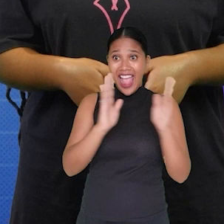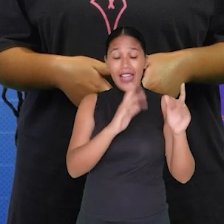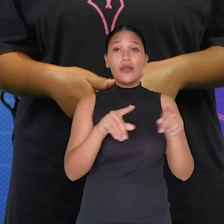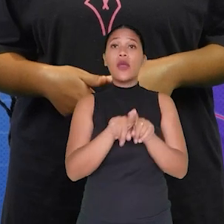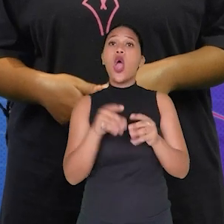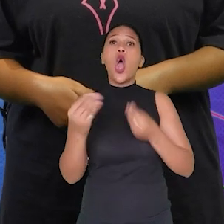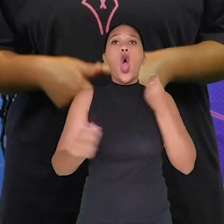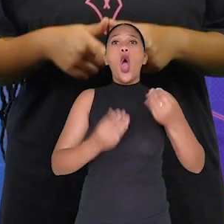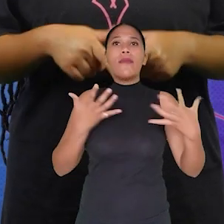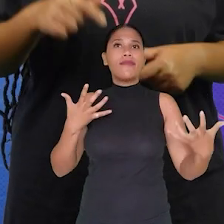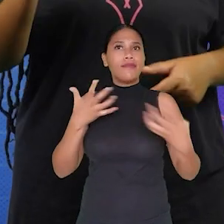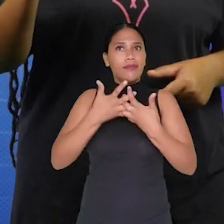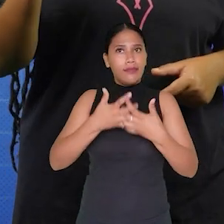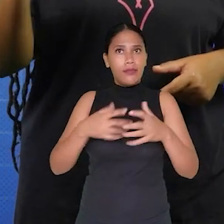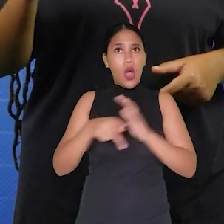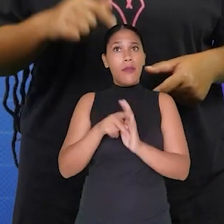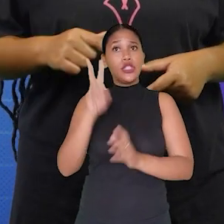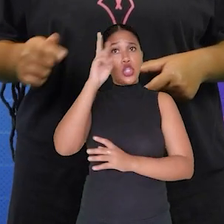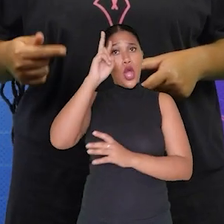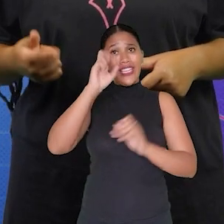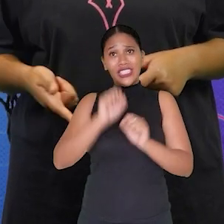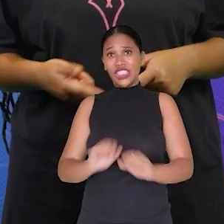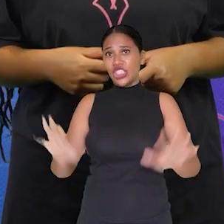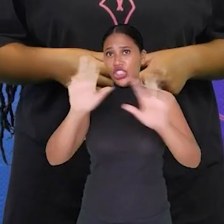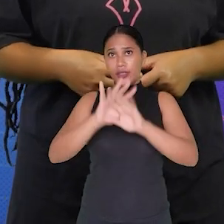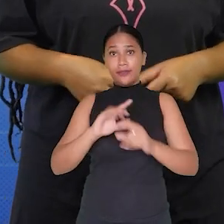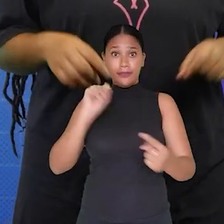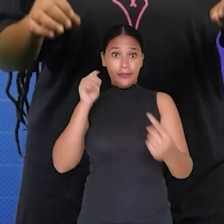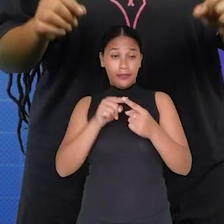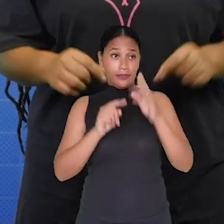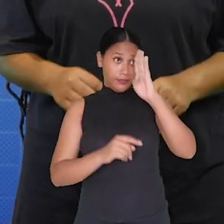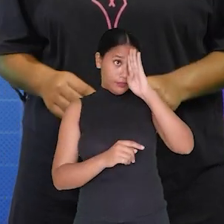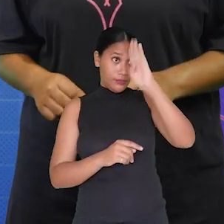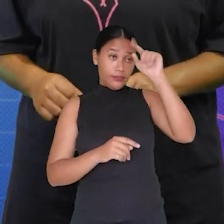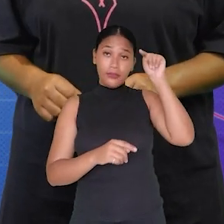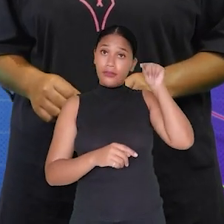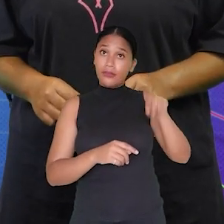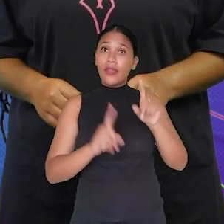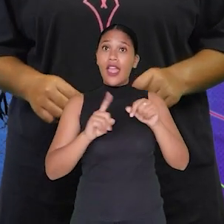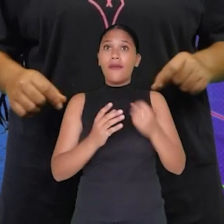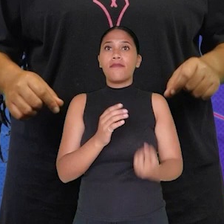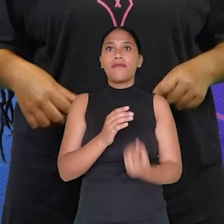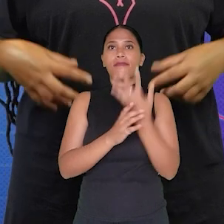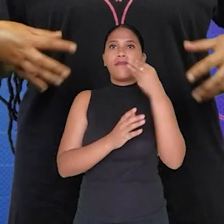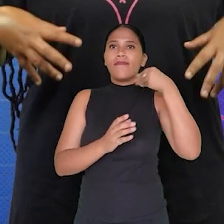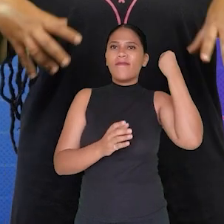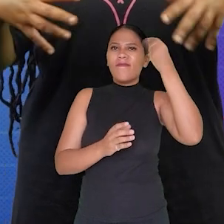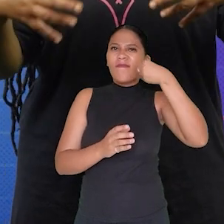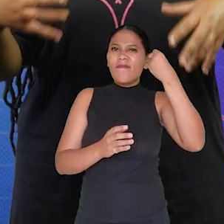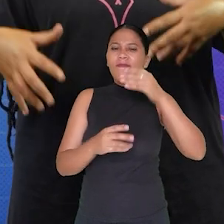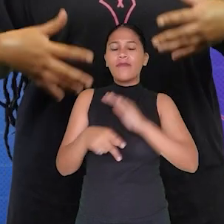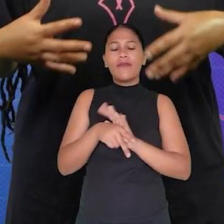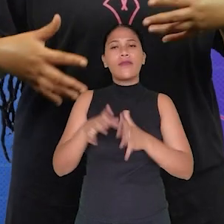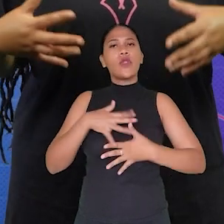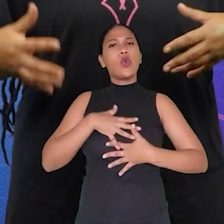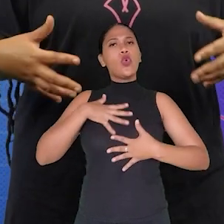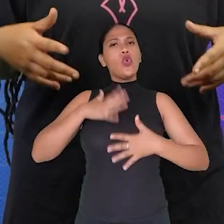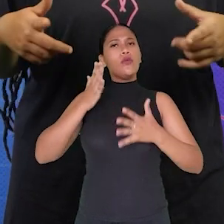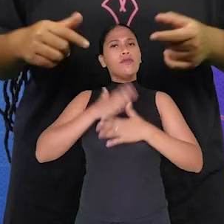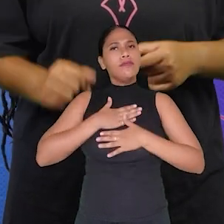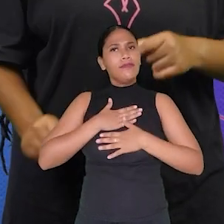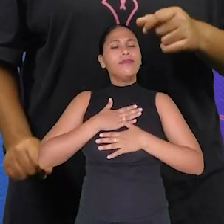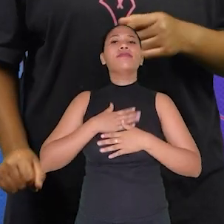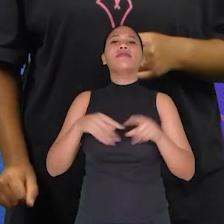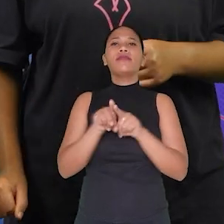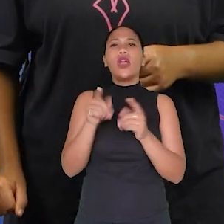objetivos de cada fase do jogo e a forma como elas se conectam à história geral. O objetivo principal do gráfico de ritmo é criar uma experiência de jogo envolvente